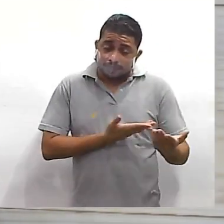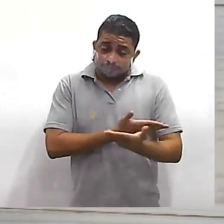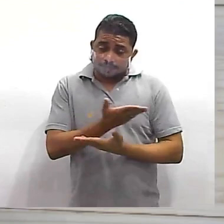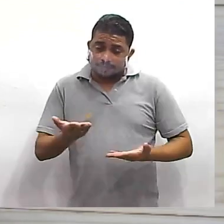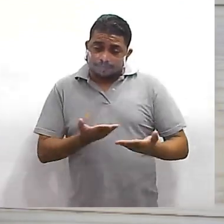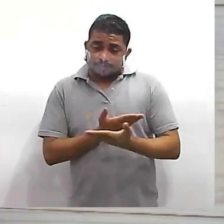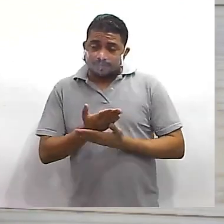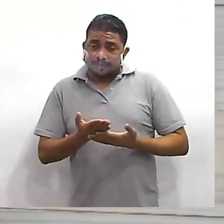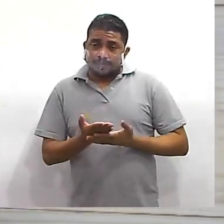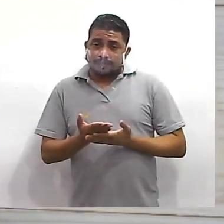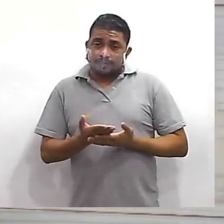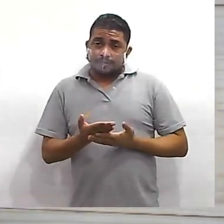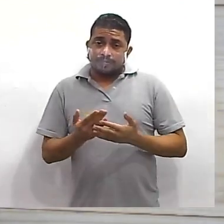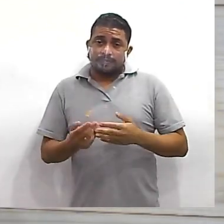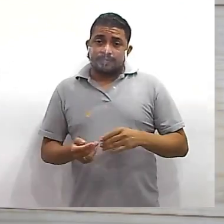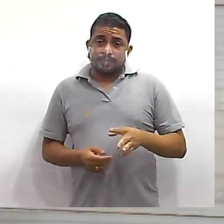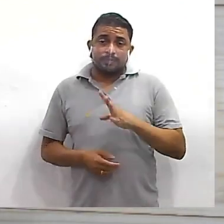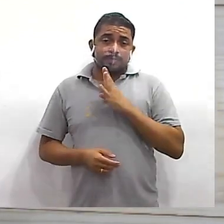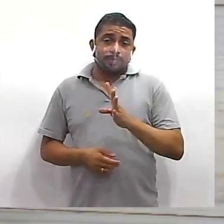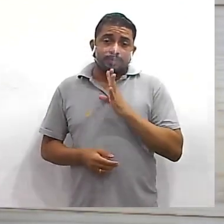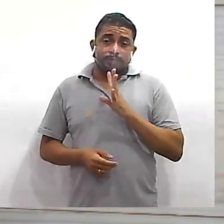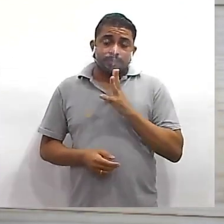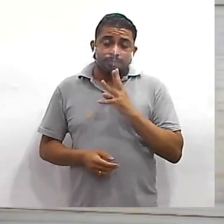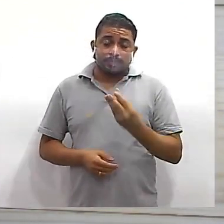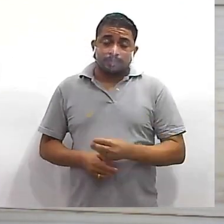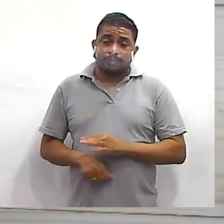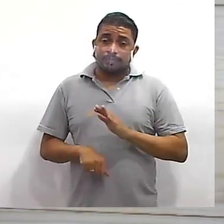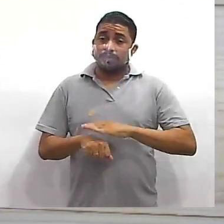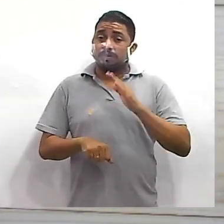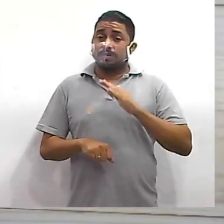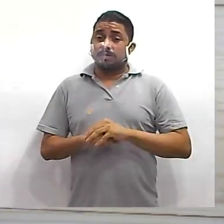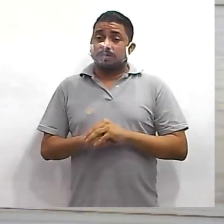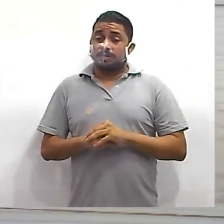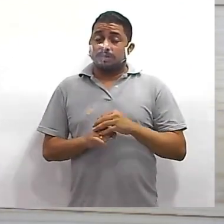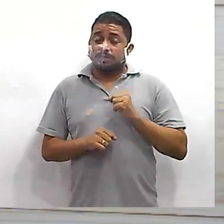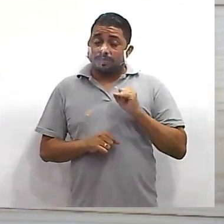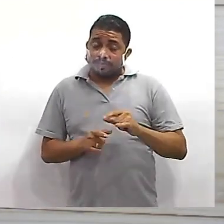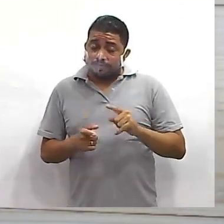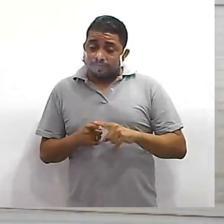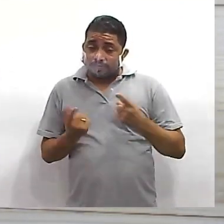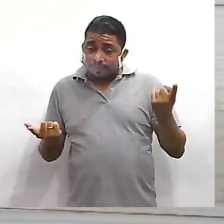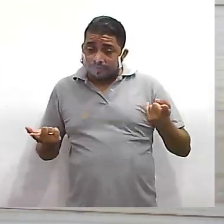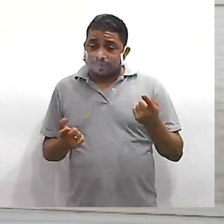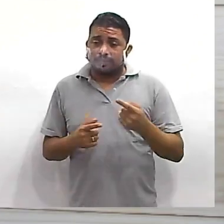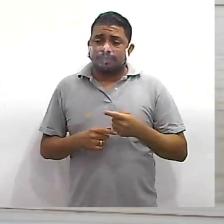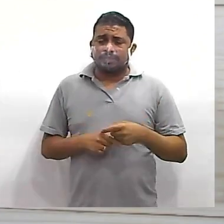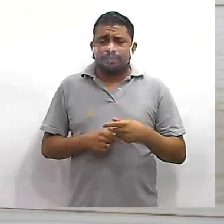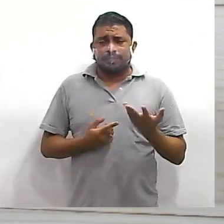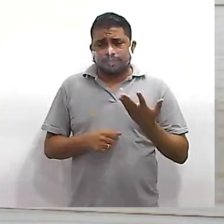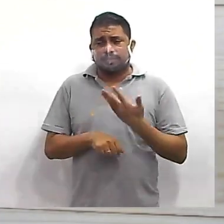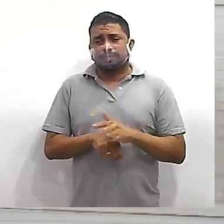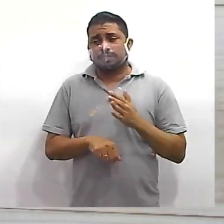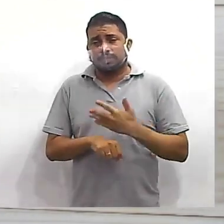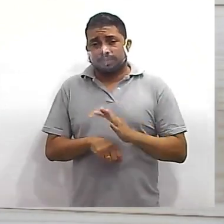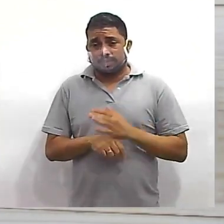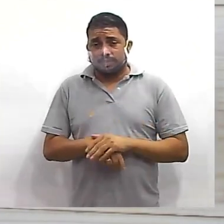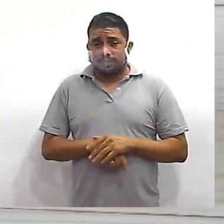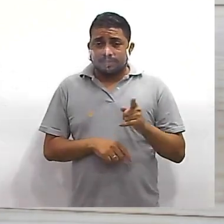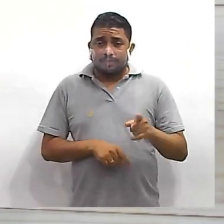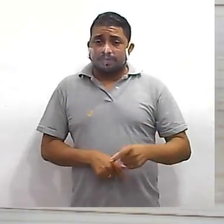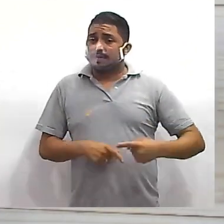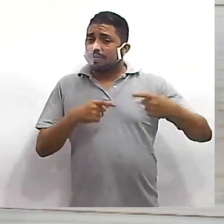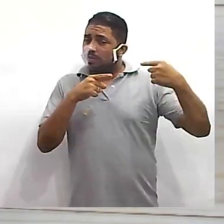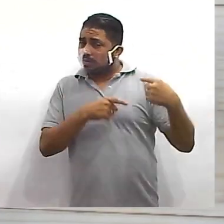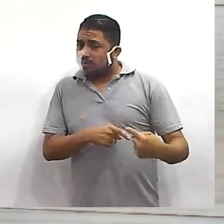do autoconhecimento, tá? Mas é um exercício. Se você colocar um